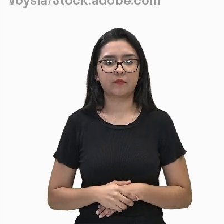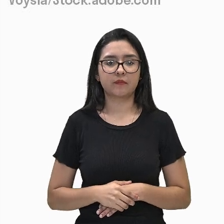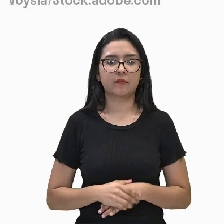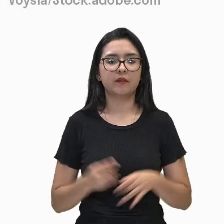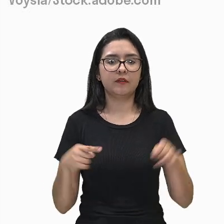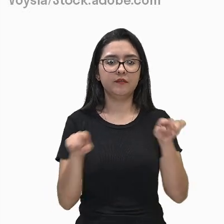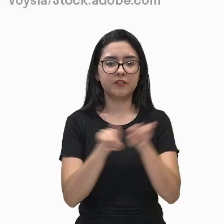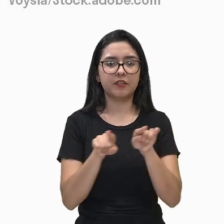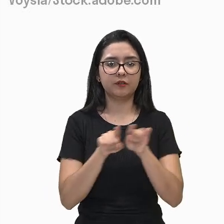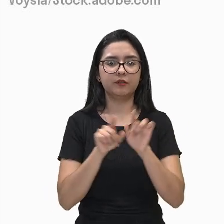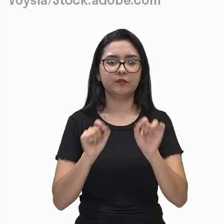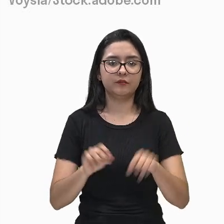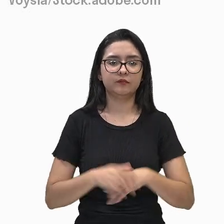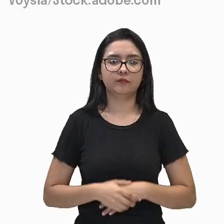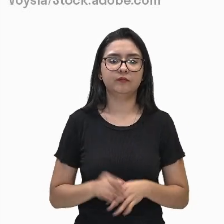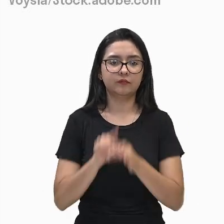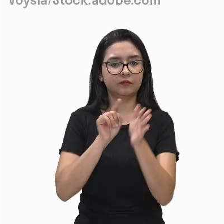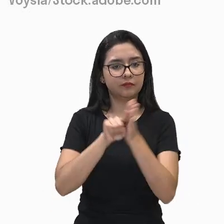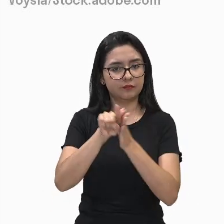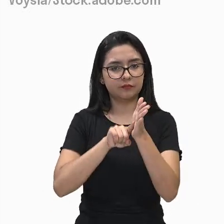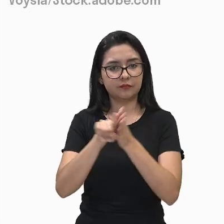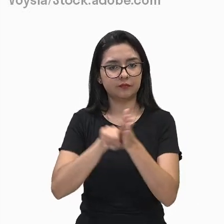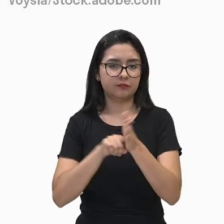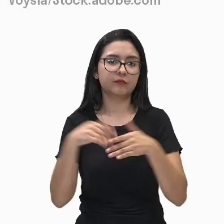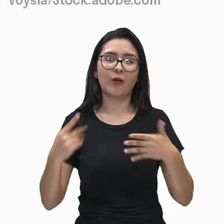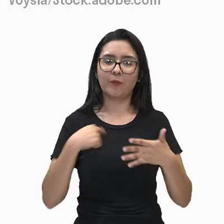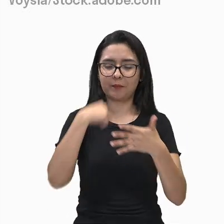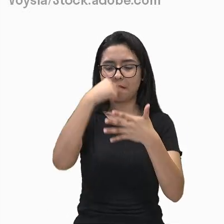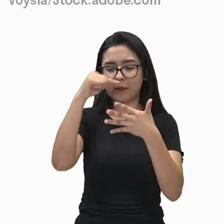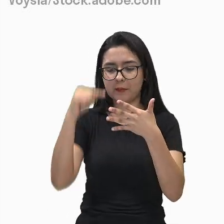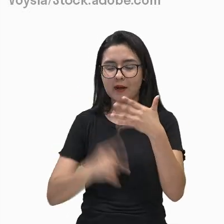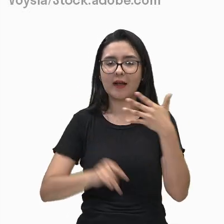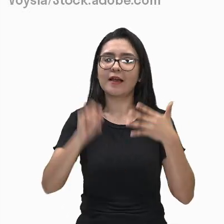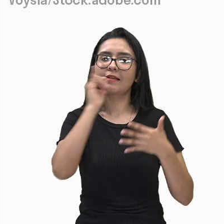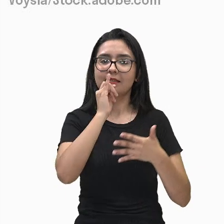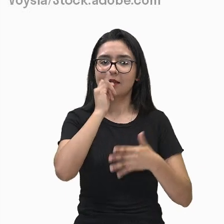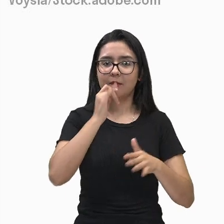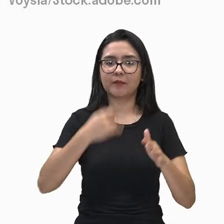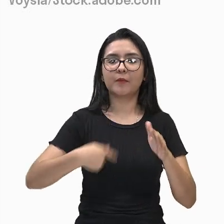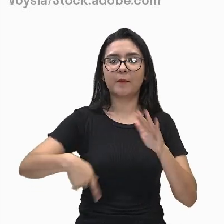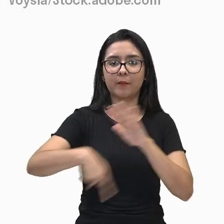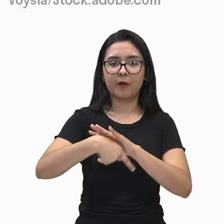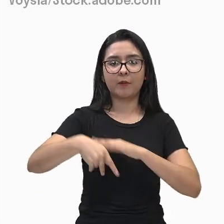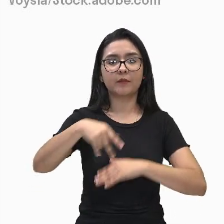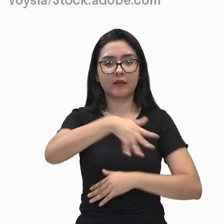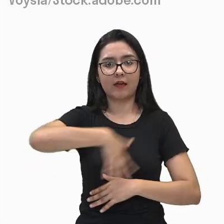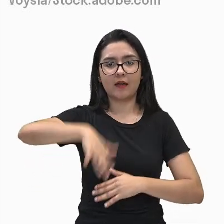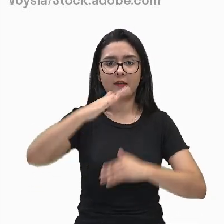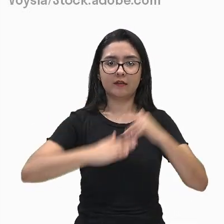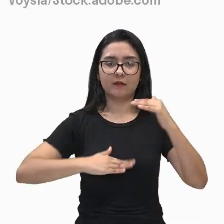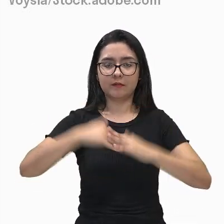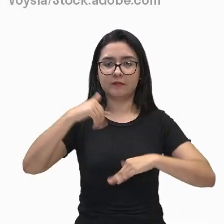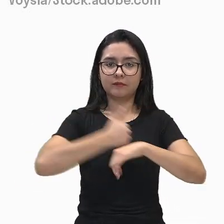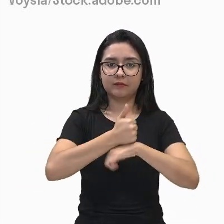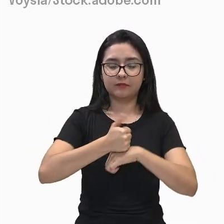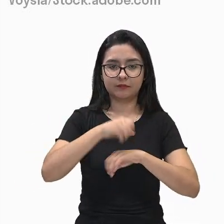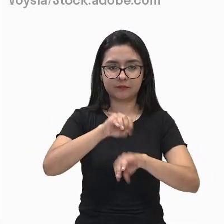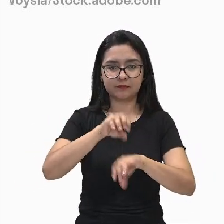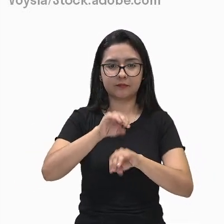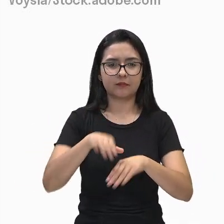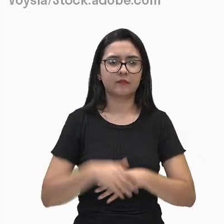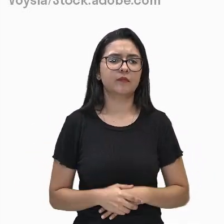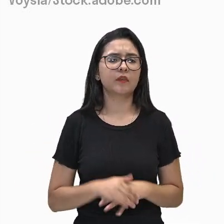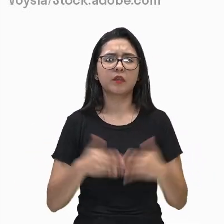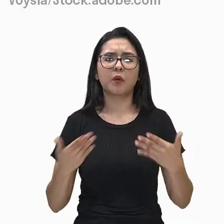Então, alguns exemplos de profissionais da educação. E o que esses profissionais fazem? Qual que é